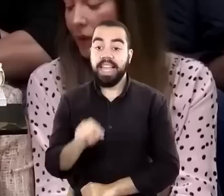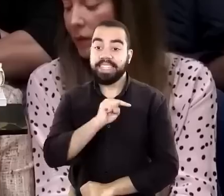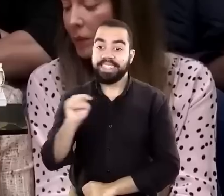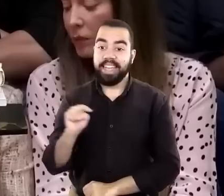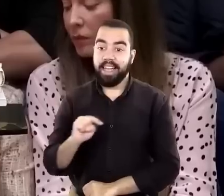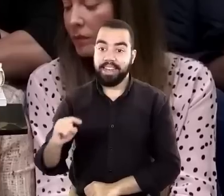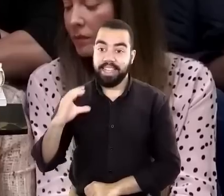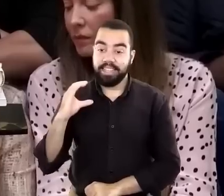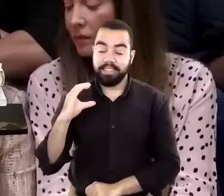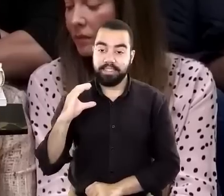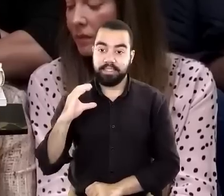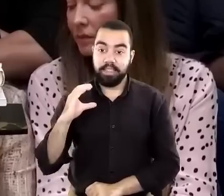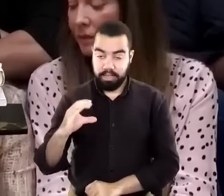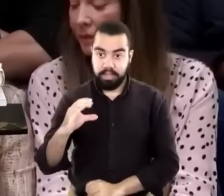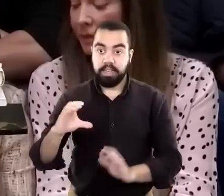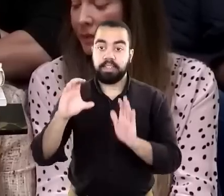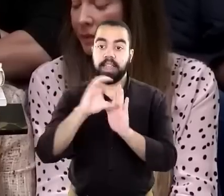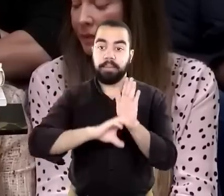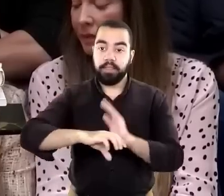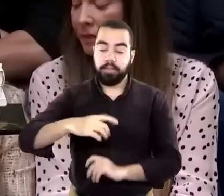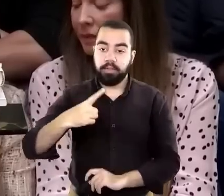Zacarias capítulo 14, é o penúltimo